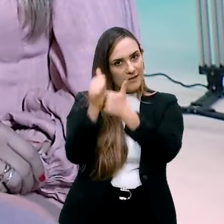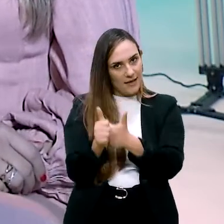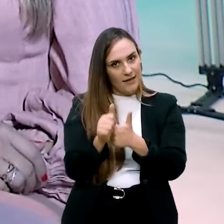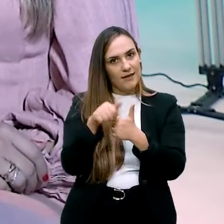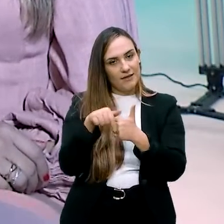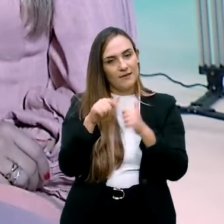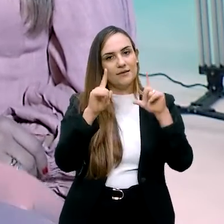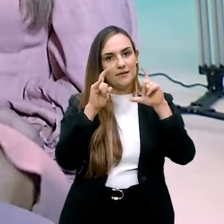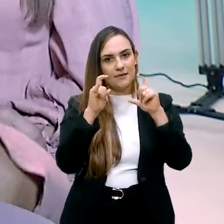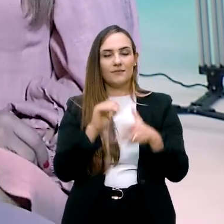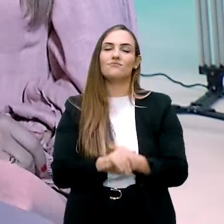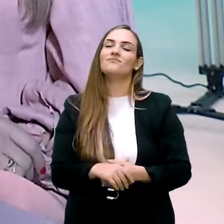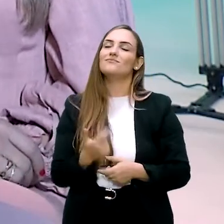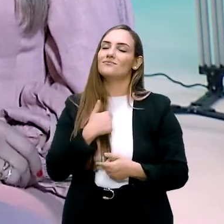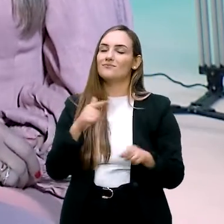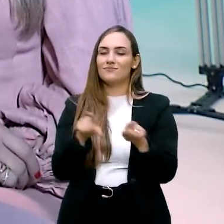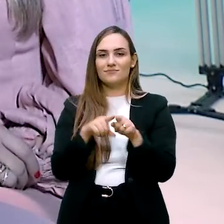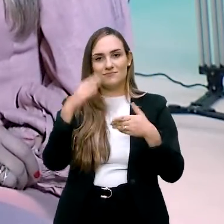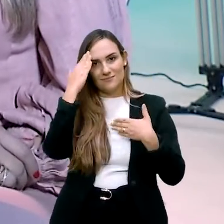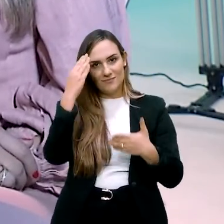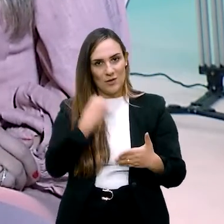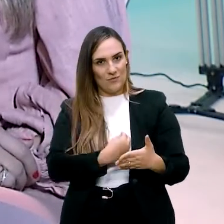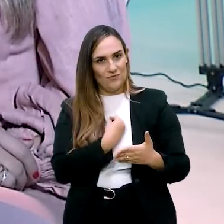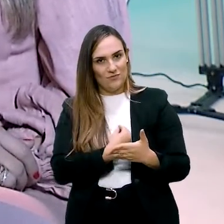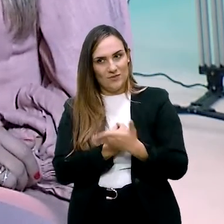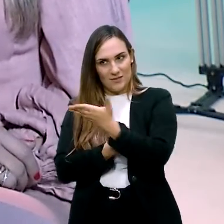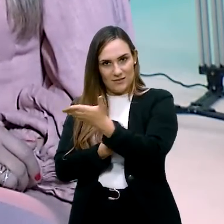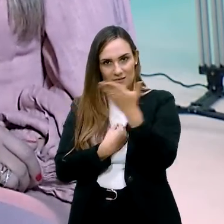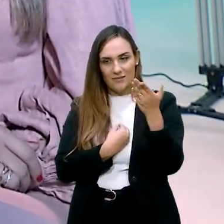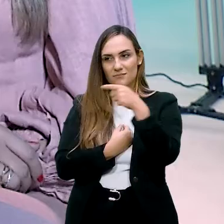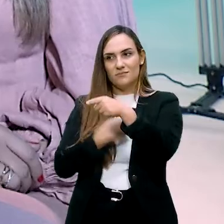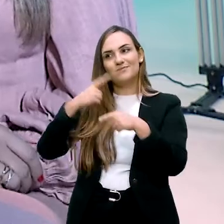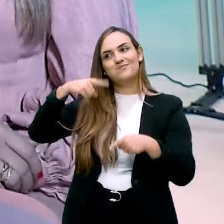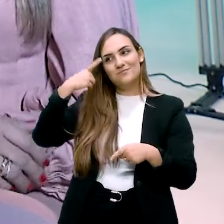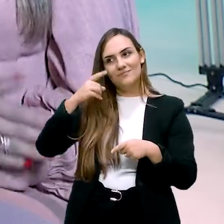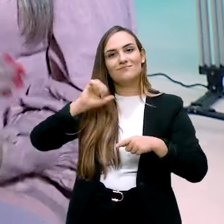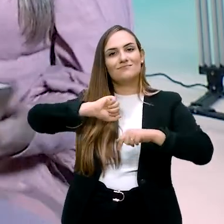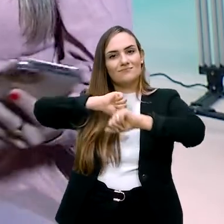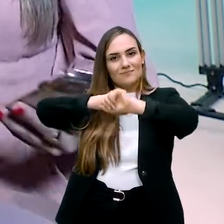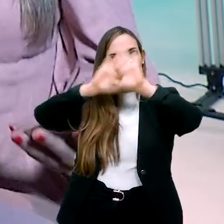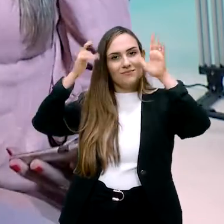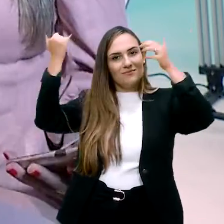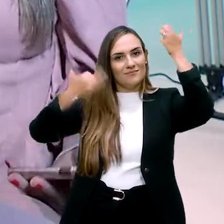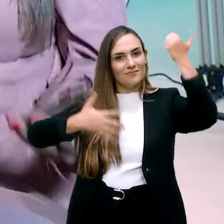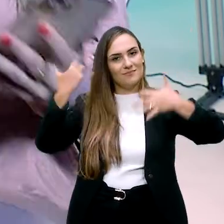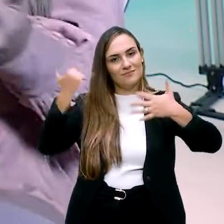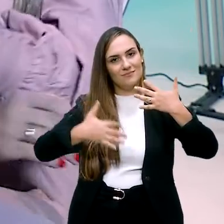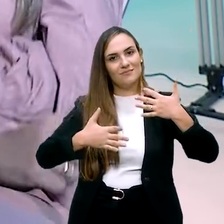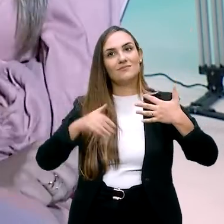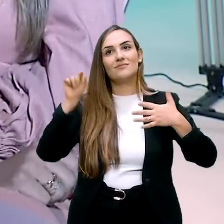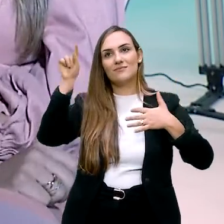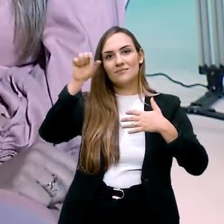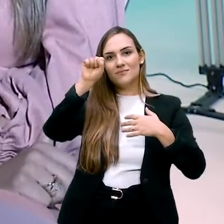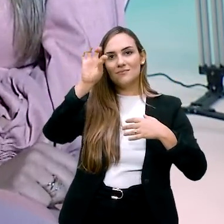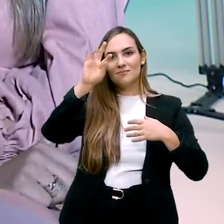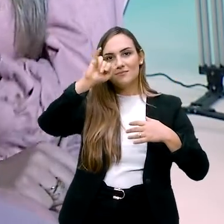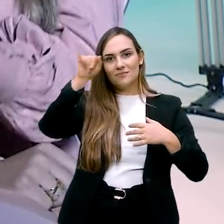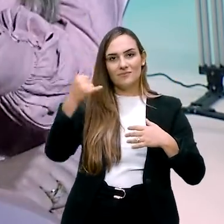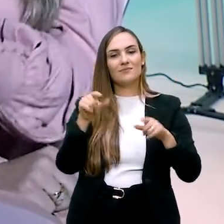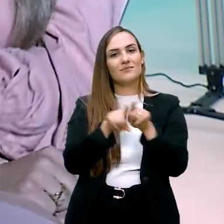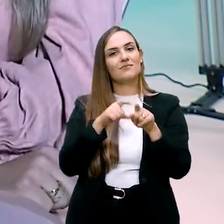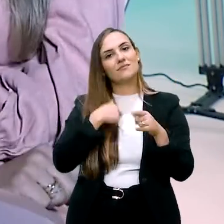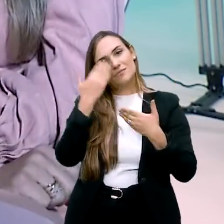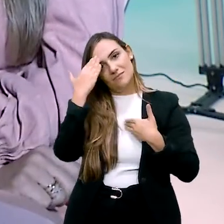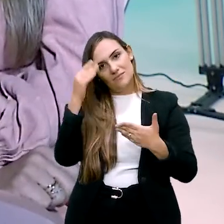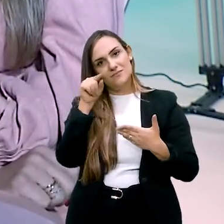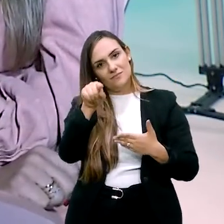programa de hoje. Agradeço também a presença e a participação do Dr. Kleber, que trouxe aqui grandes esclarecimentos sobre essa decisão do STJ.